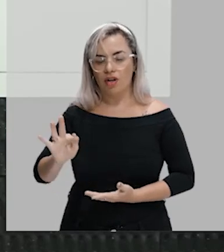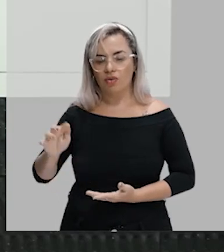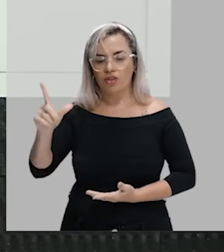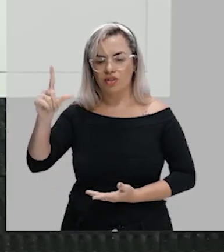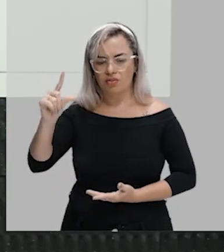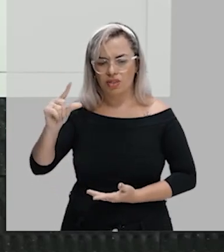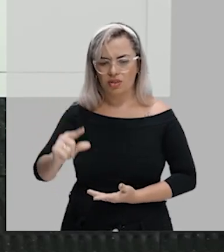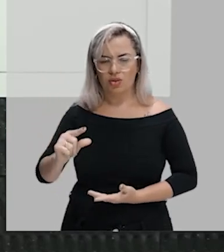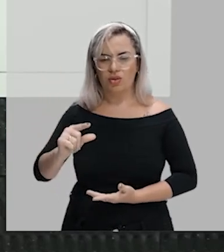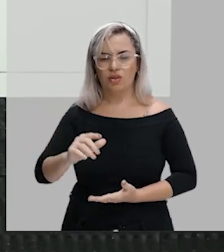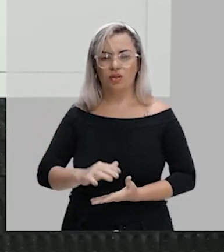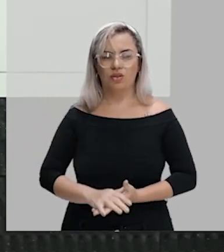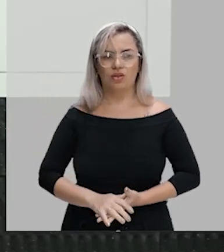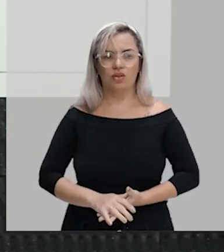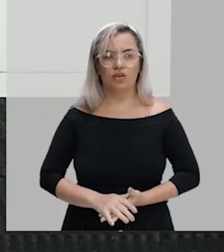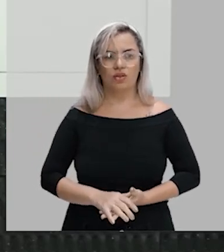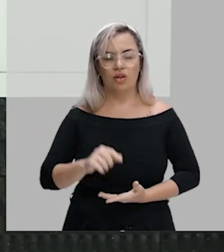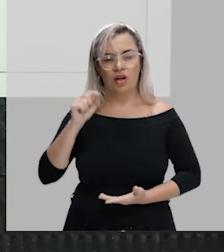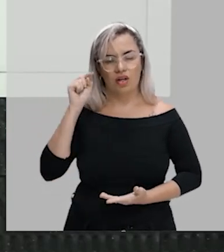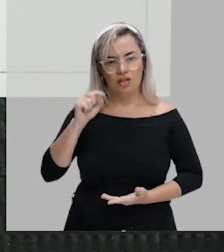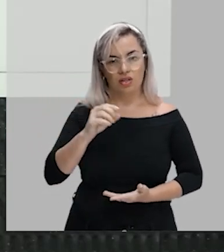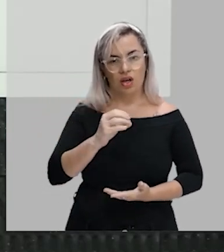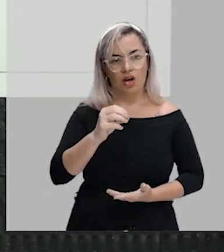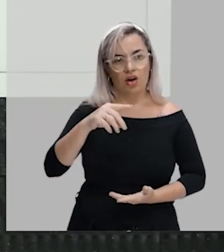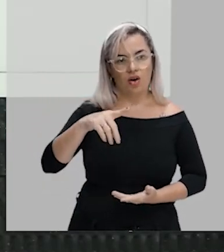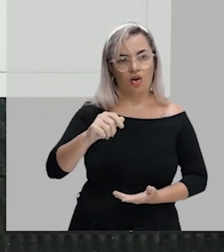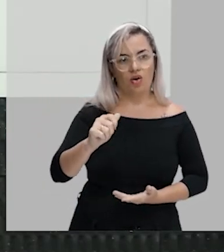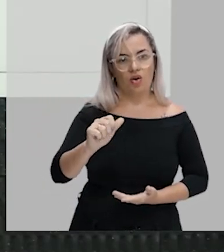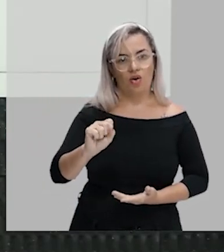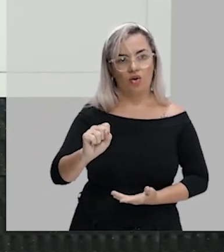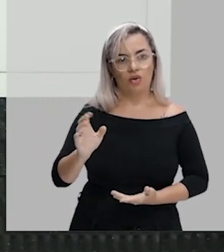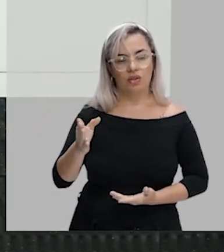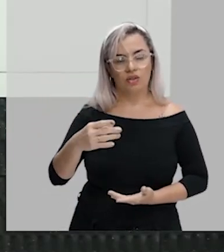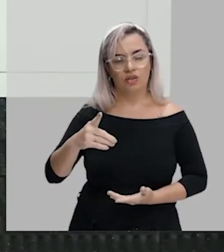rádio. As ondas de rádio, né, entra ali